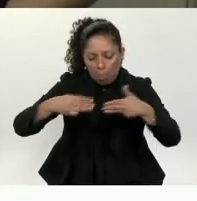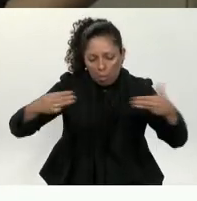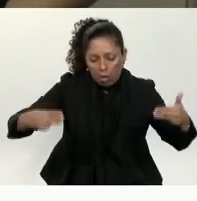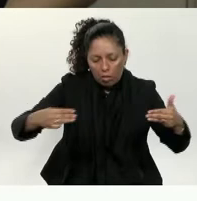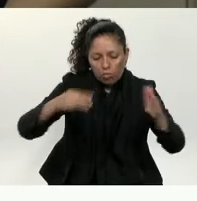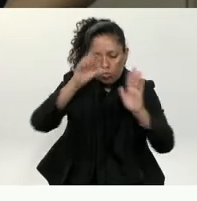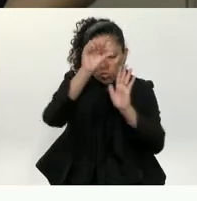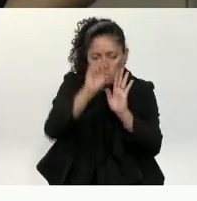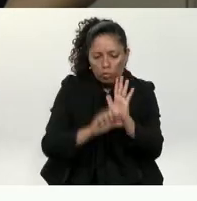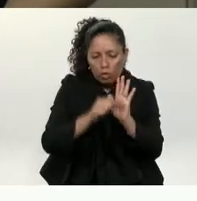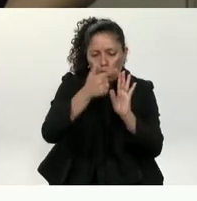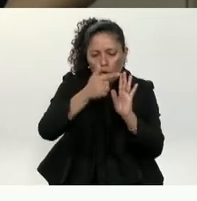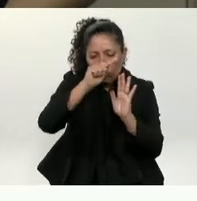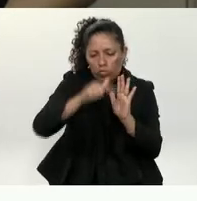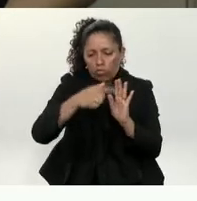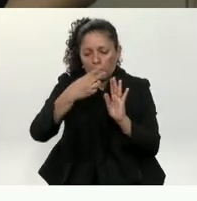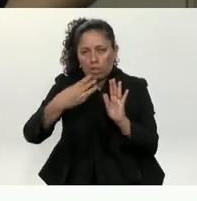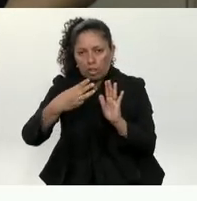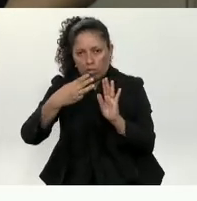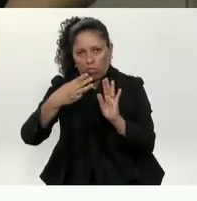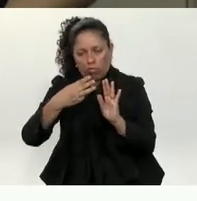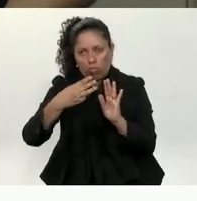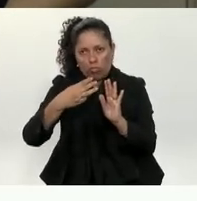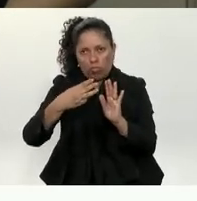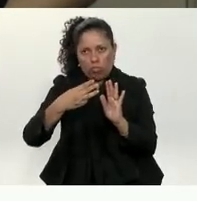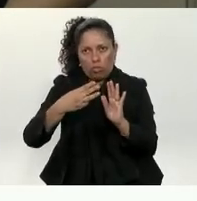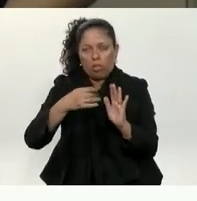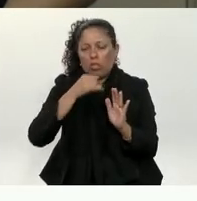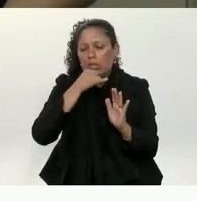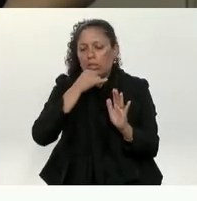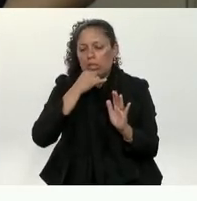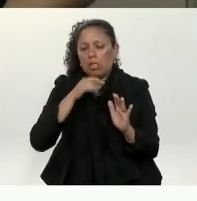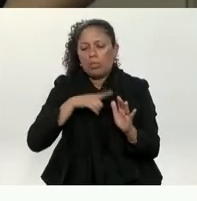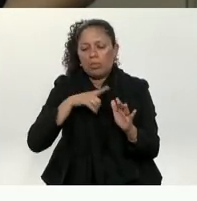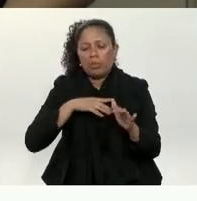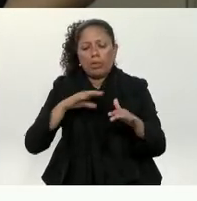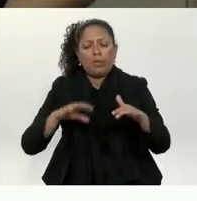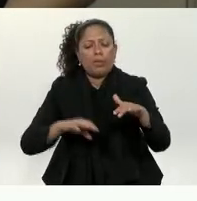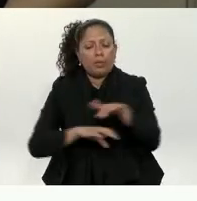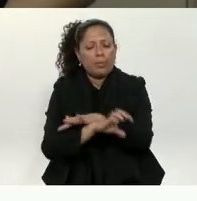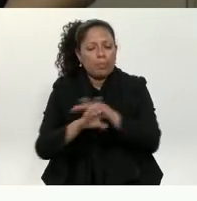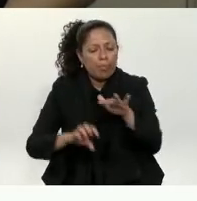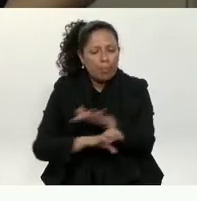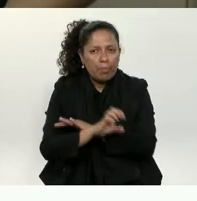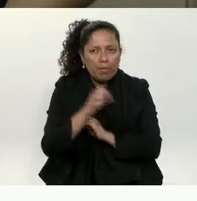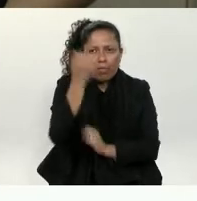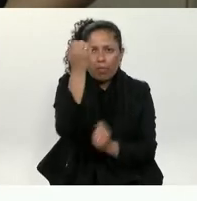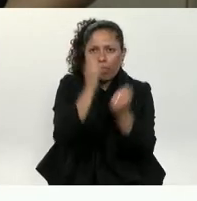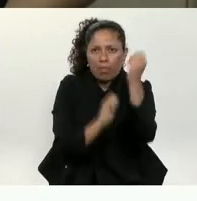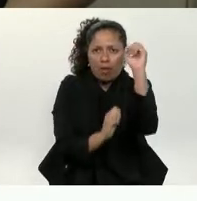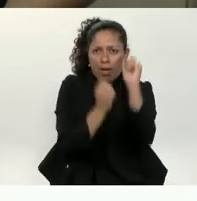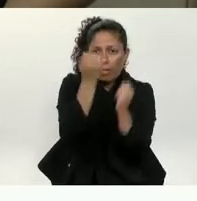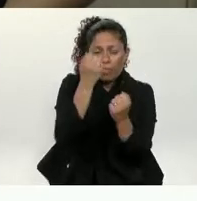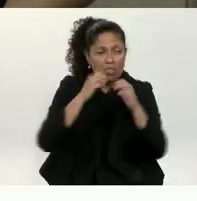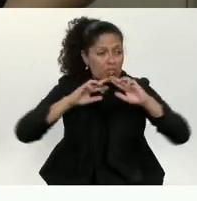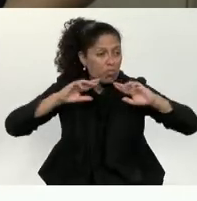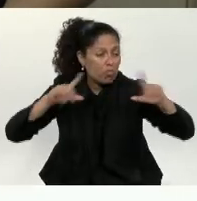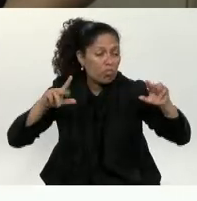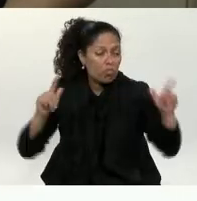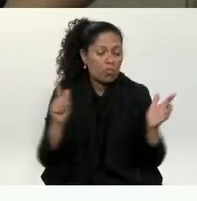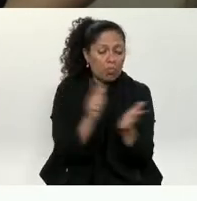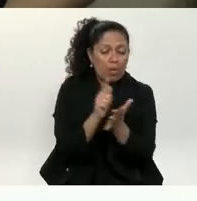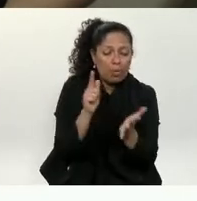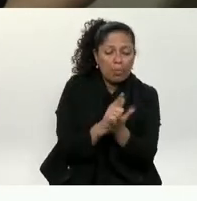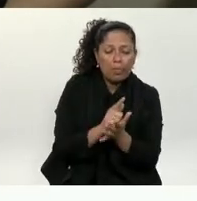2/3. Hoje, no Estado do Rio de Janeiro, existem indústrias da cerâmica, do papel, que se desconectaram da rede devido ao